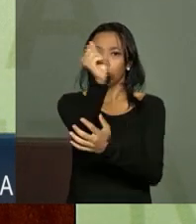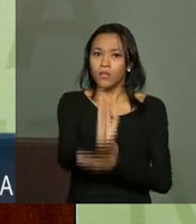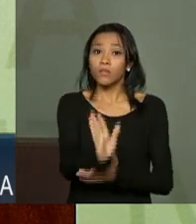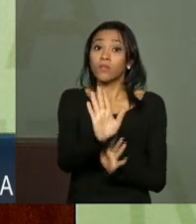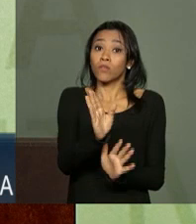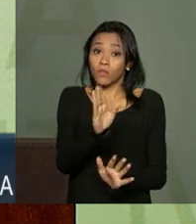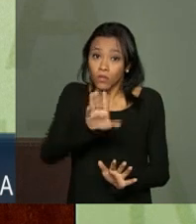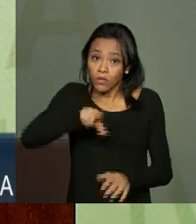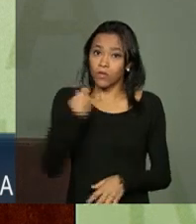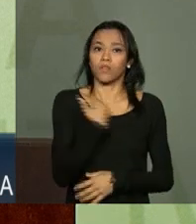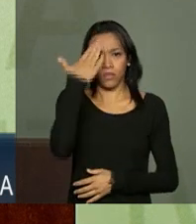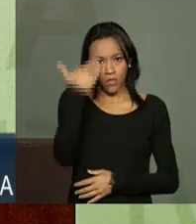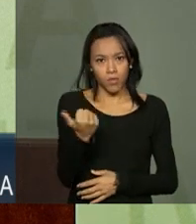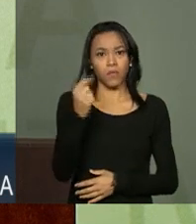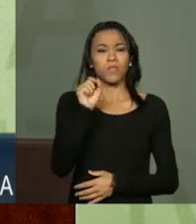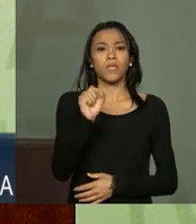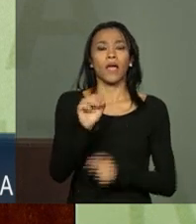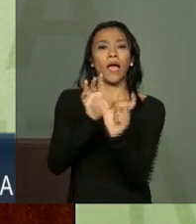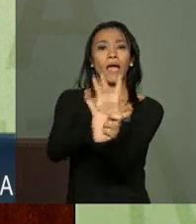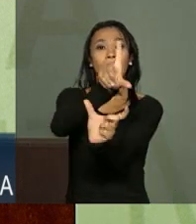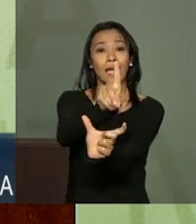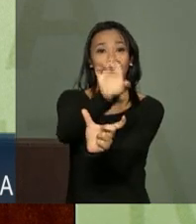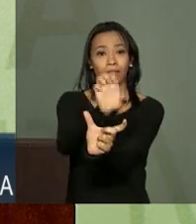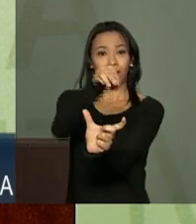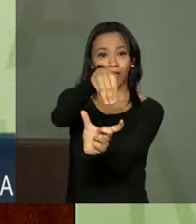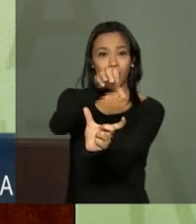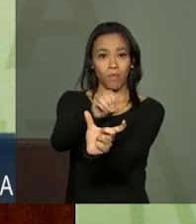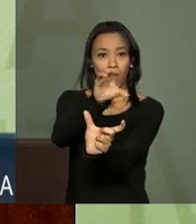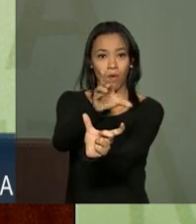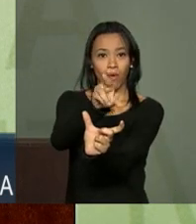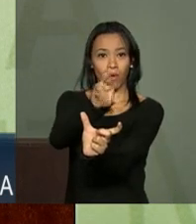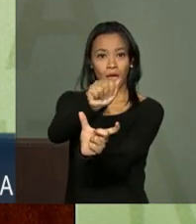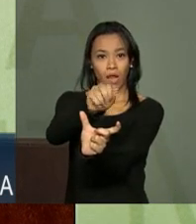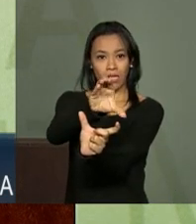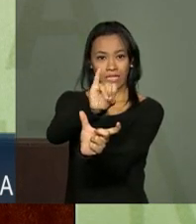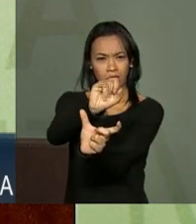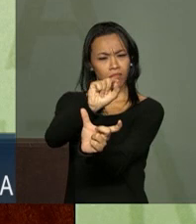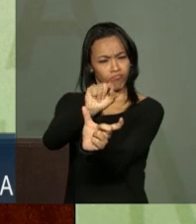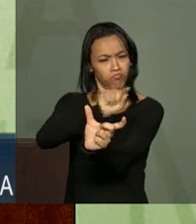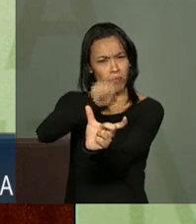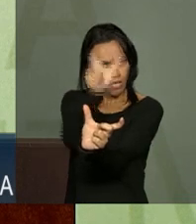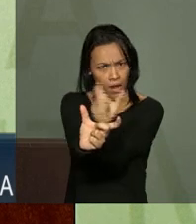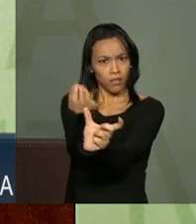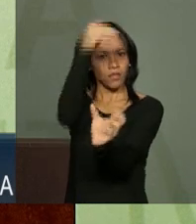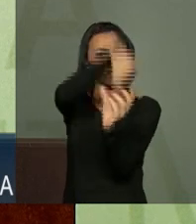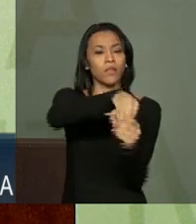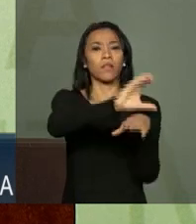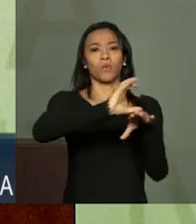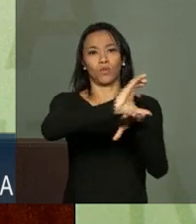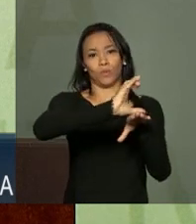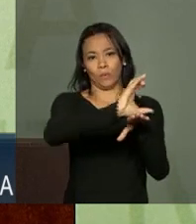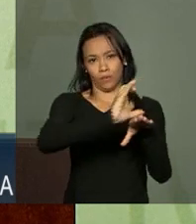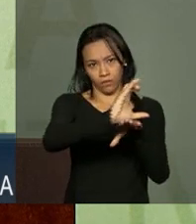sabemos que a forma da democracia está definida na nossa Constituição, a Constituição